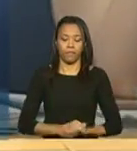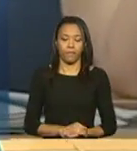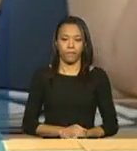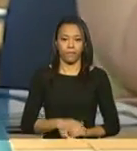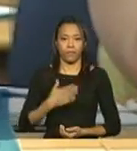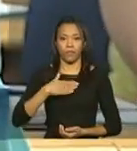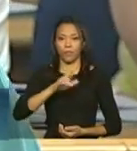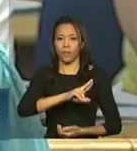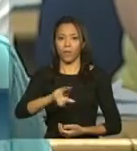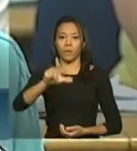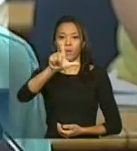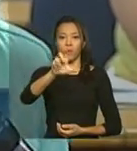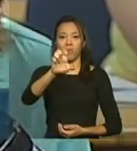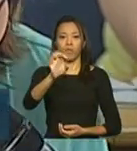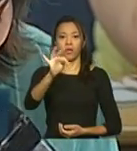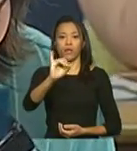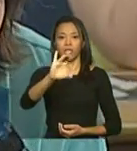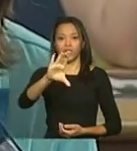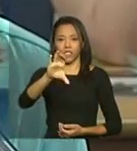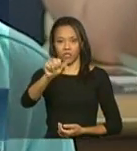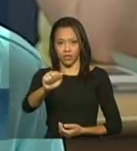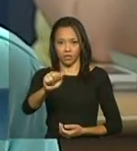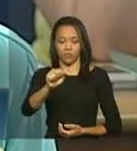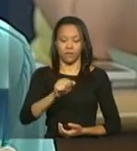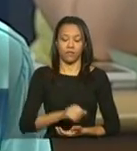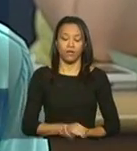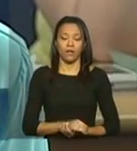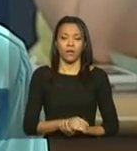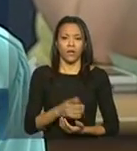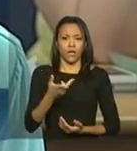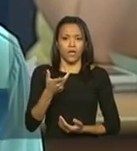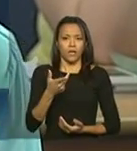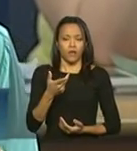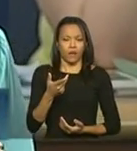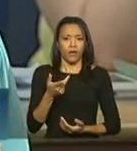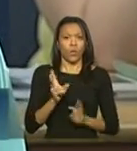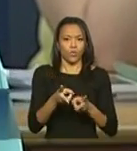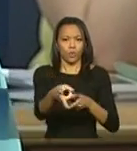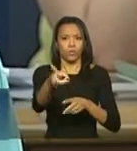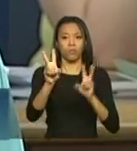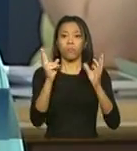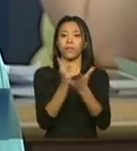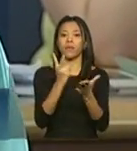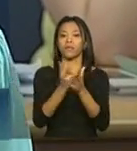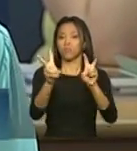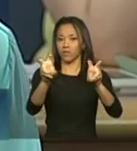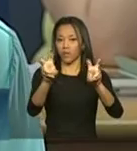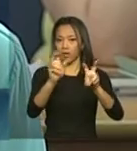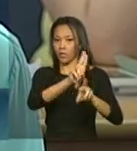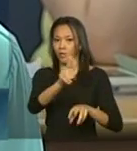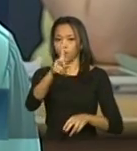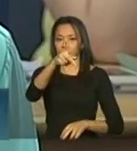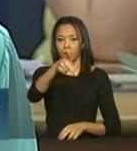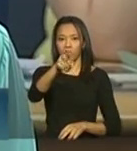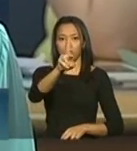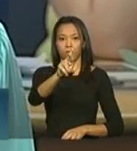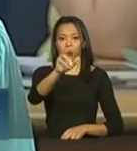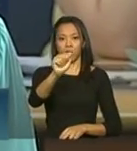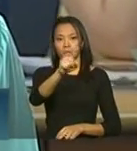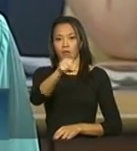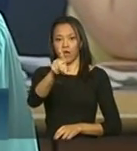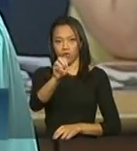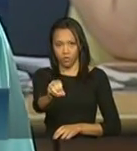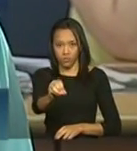Letícia, da Globo News, bom dia. Ainda sobre prazos, não sobre essa meta específica, mas levando em conta